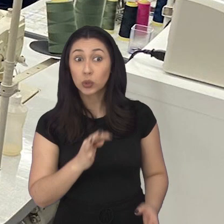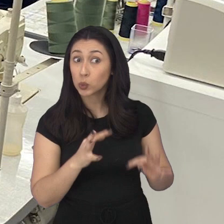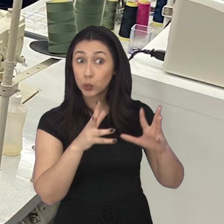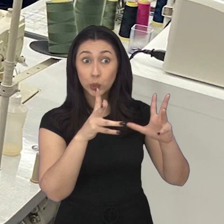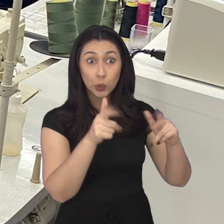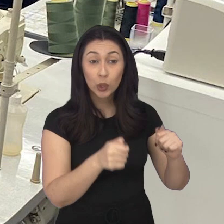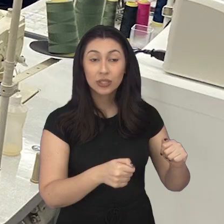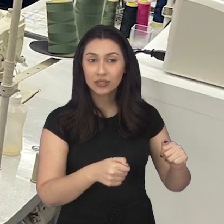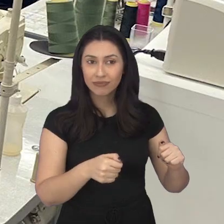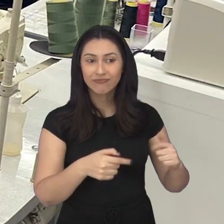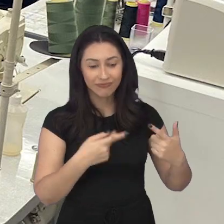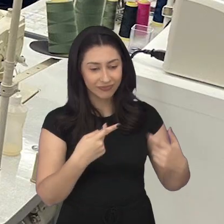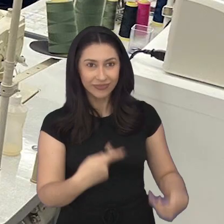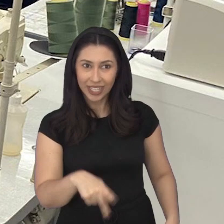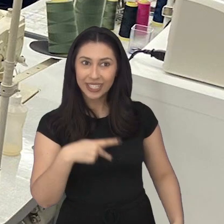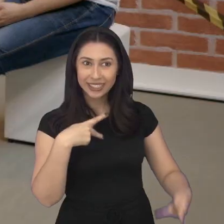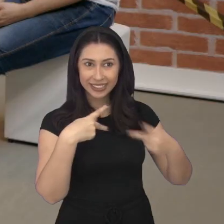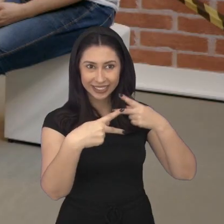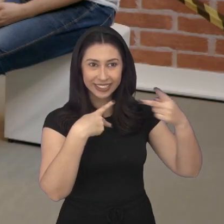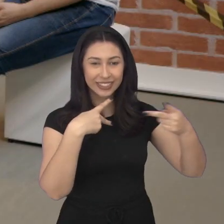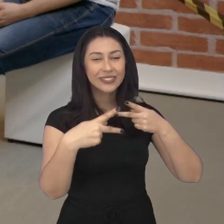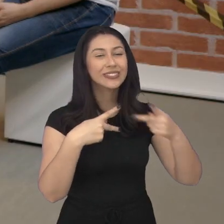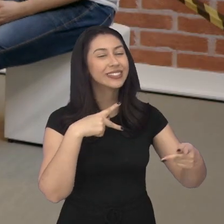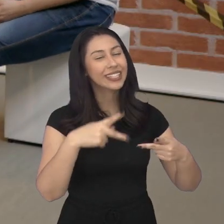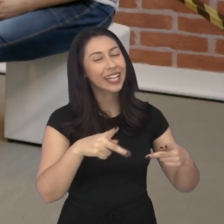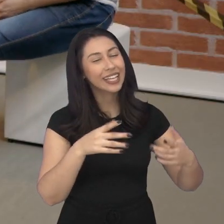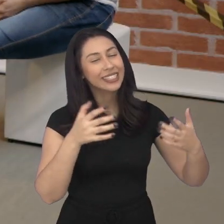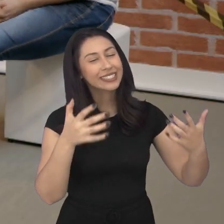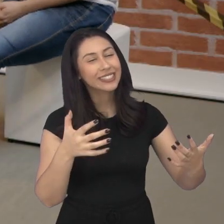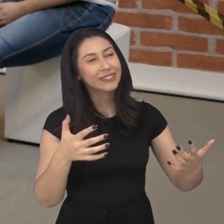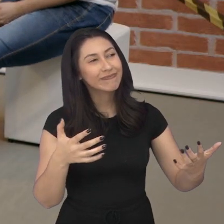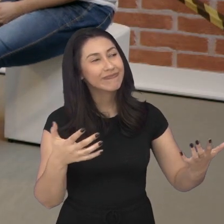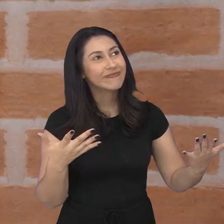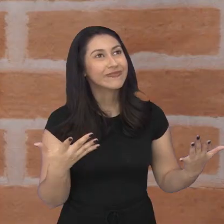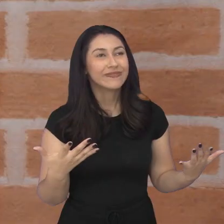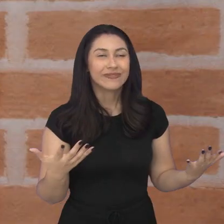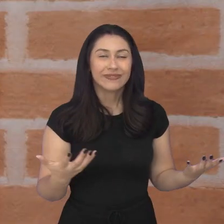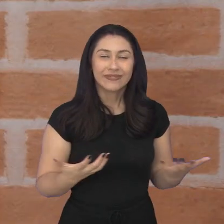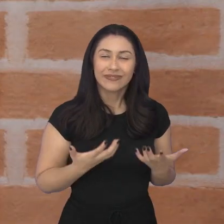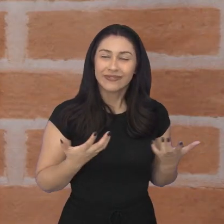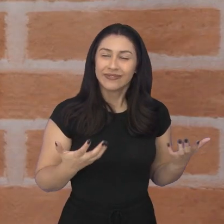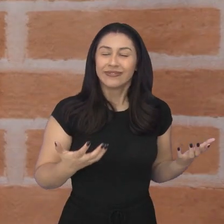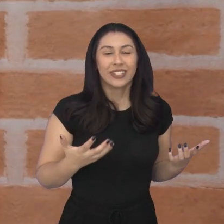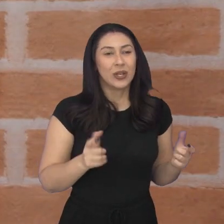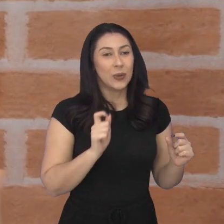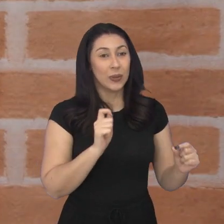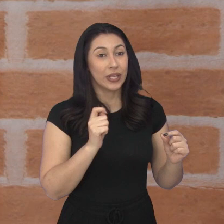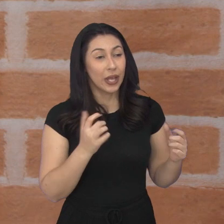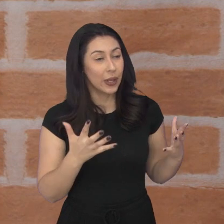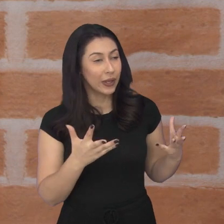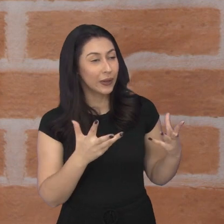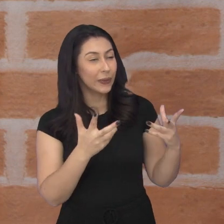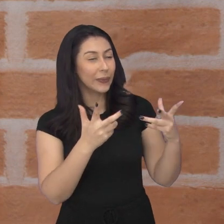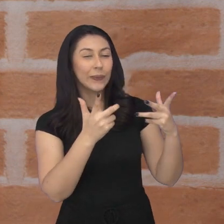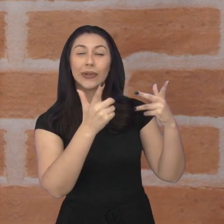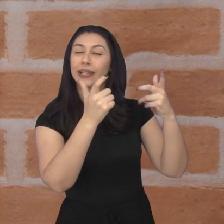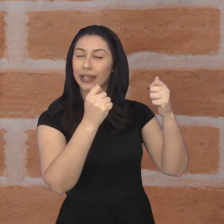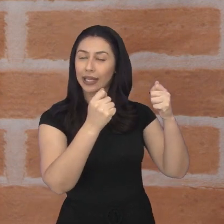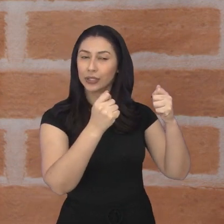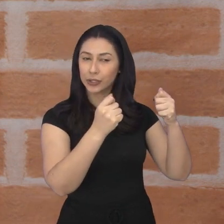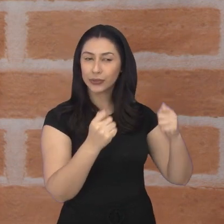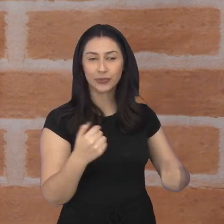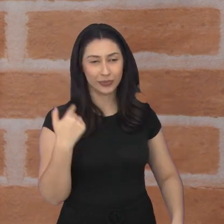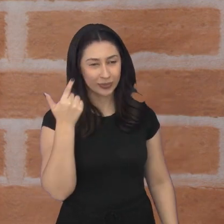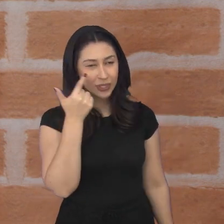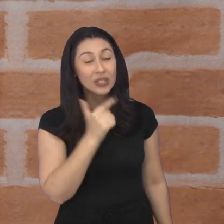Acho que justamente isso traz pra gente o que a gente sempre pregou muito, que é a qualidade. A gente consegue ter esse